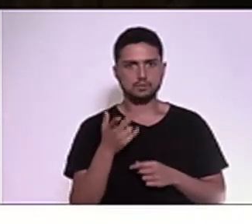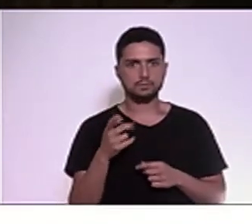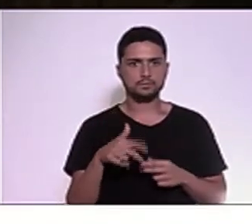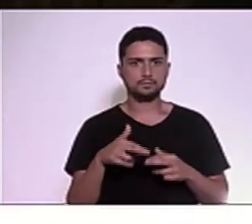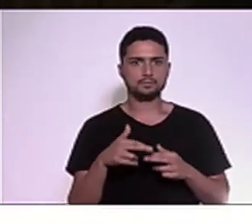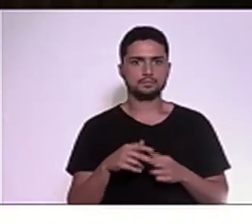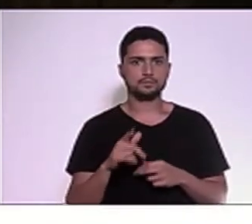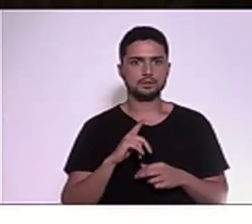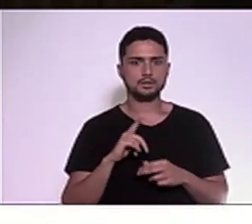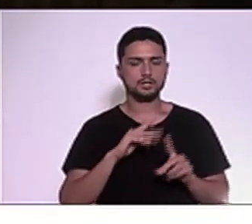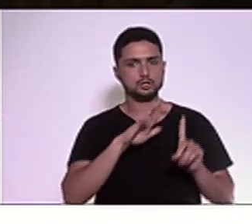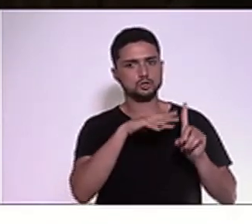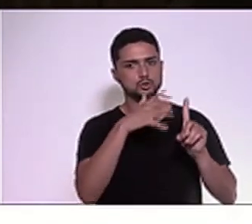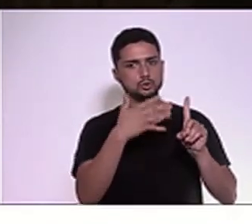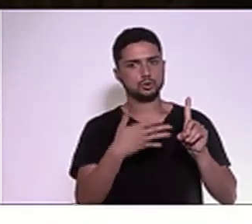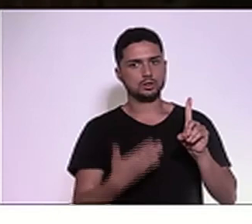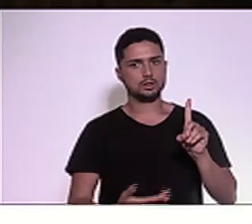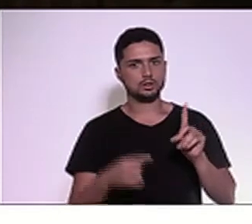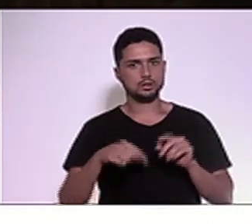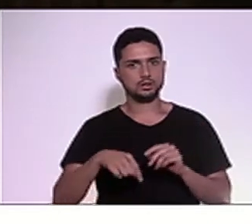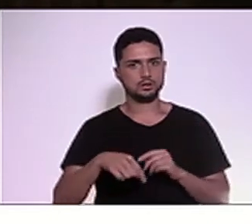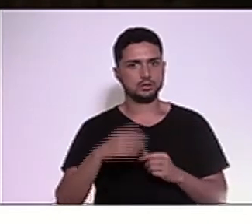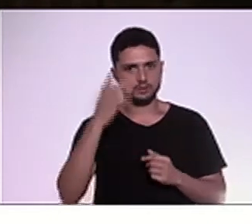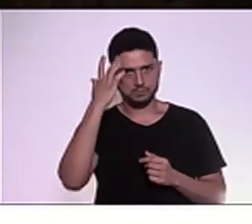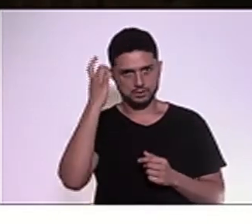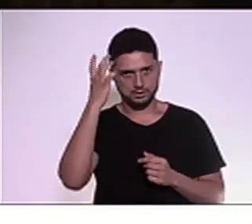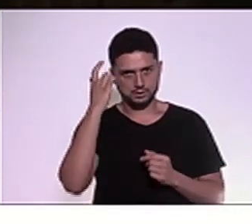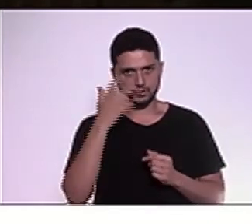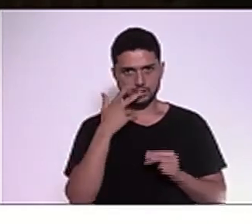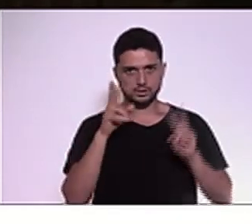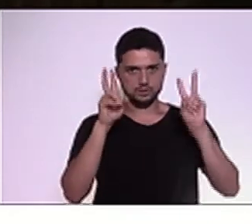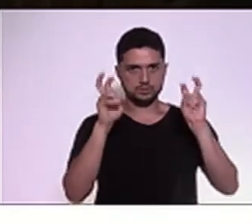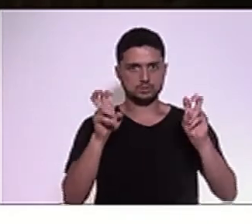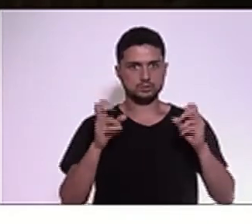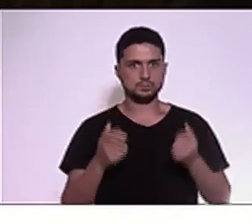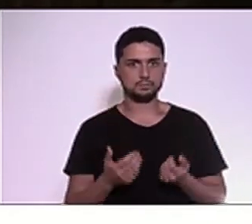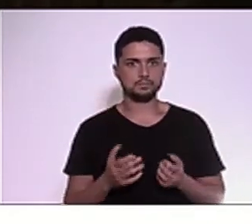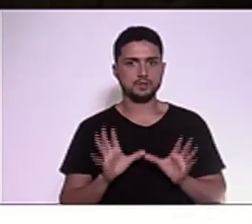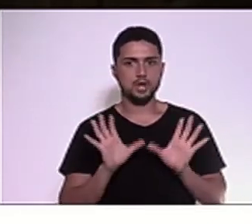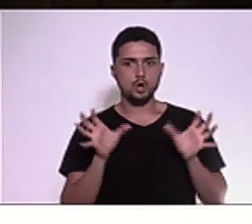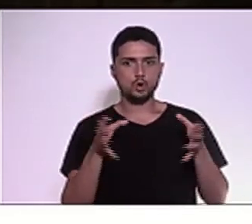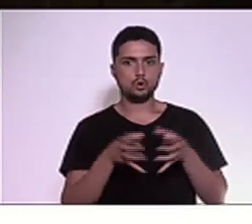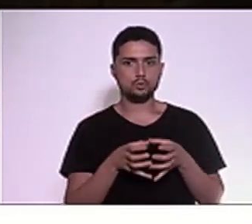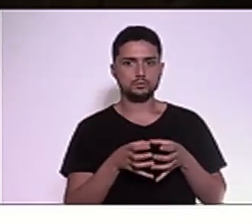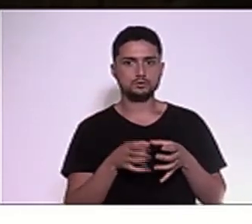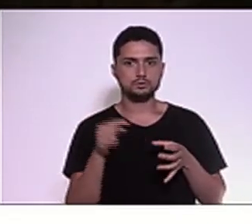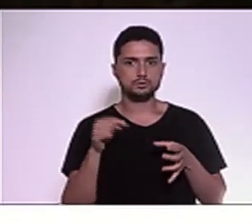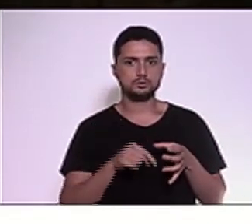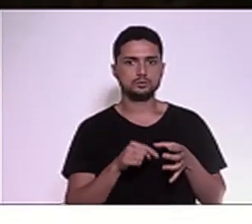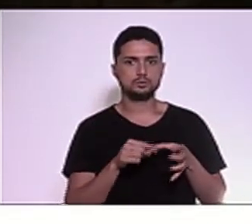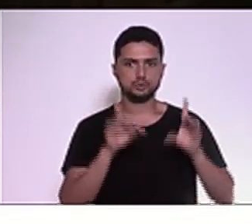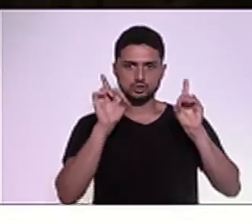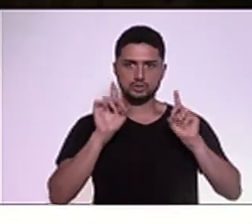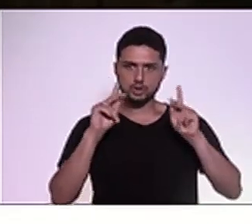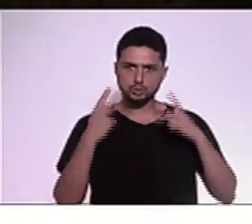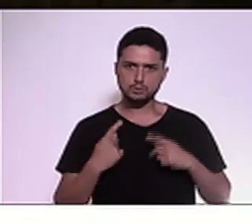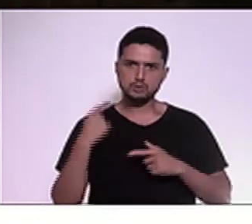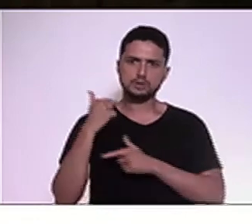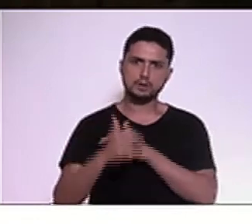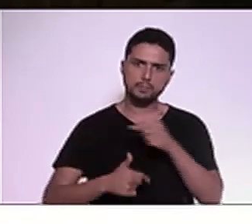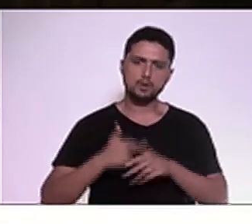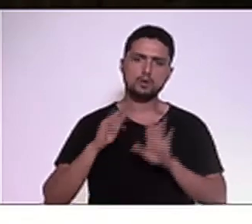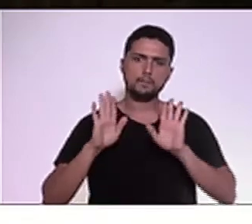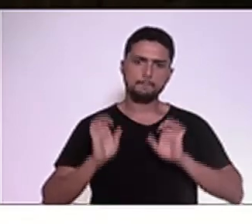faremos uma sessão solene aqui, falando do quanto a Comissão de Direitos Humanos trabalhou nesse ano,